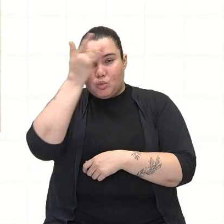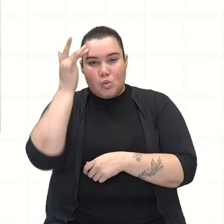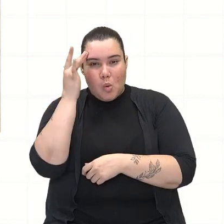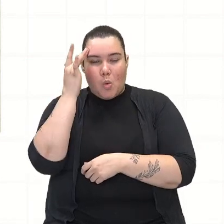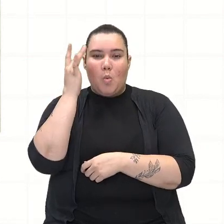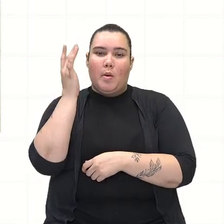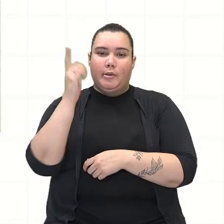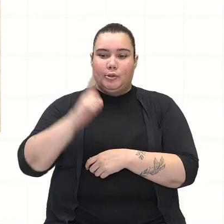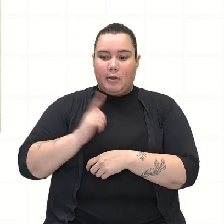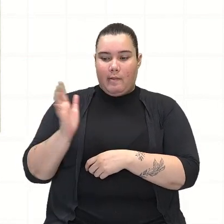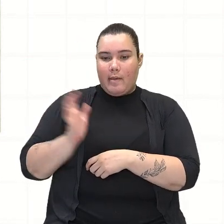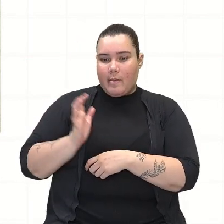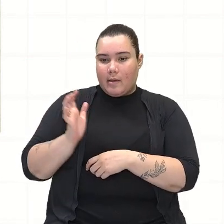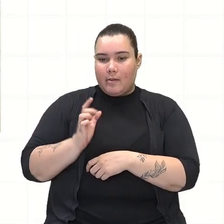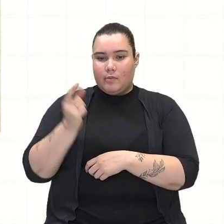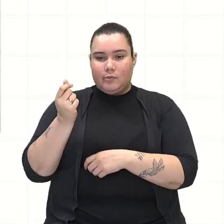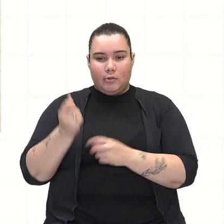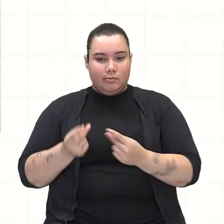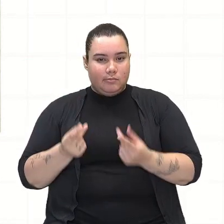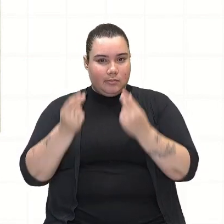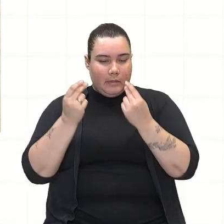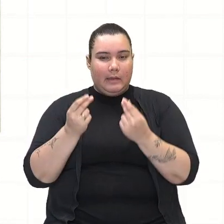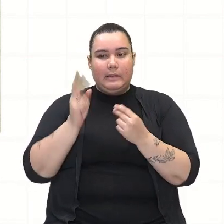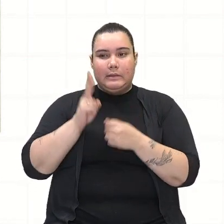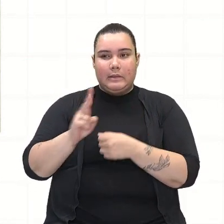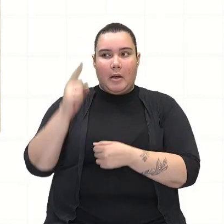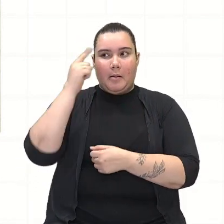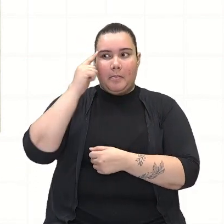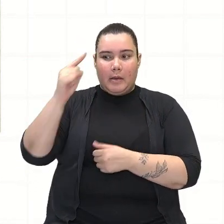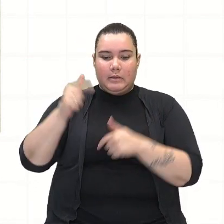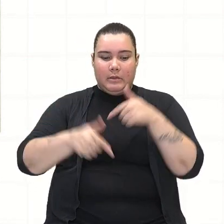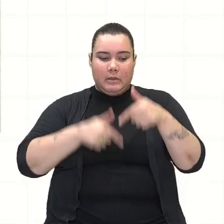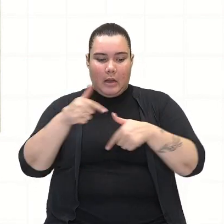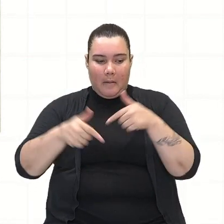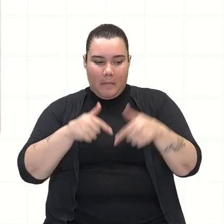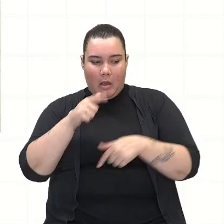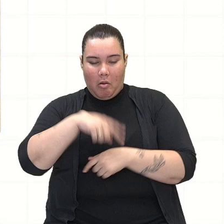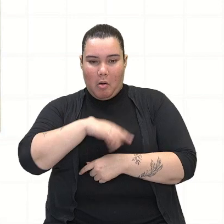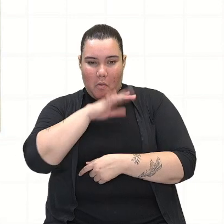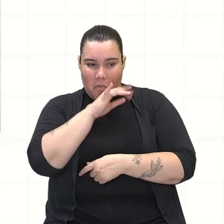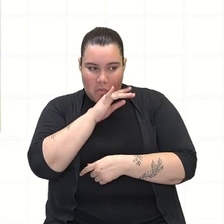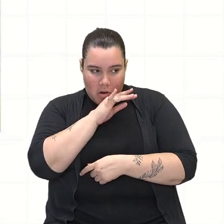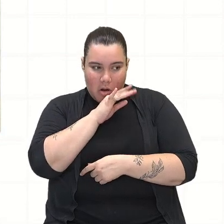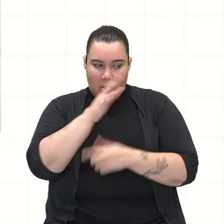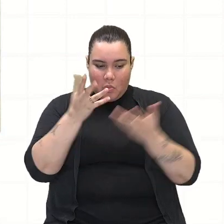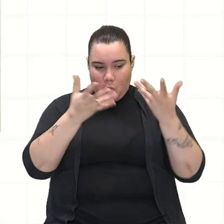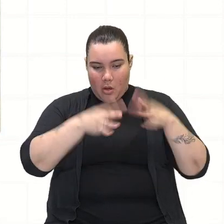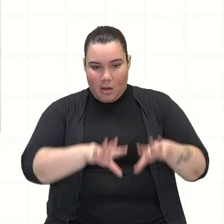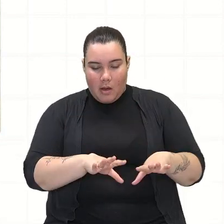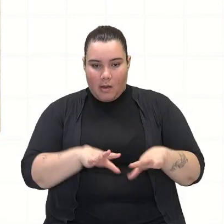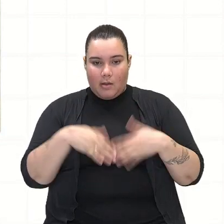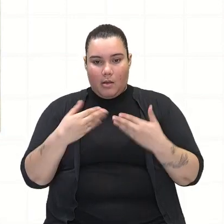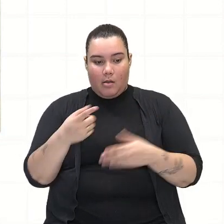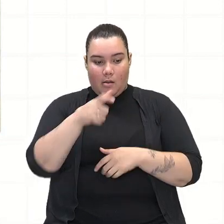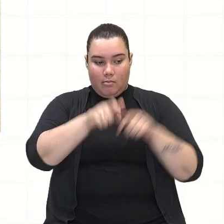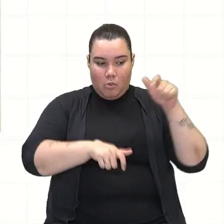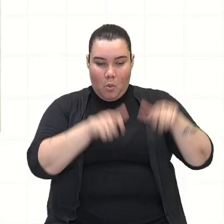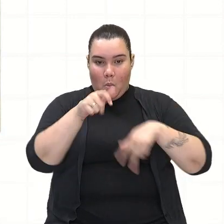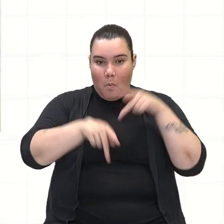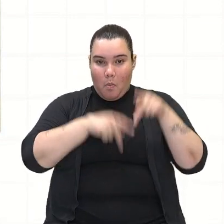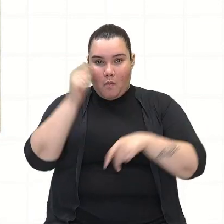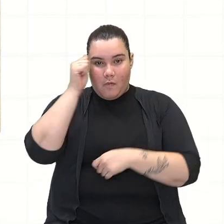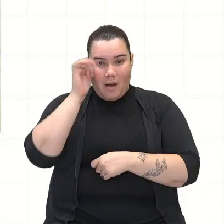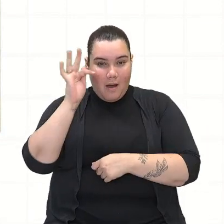de terra tinham essa ideia de que o trabalho ele era indigno, isso acabava colocando os africanos escravizados